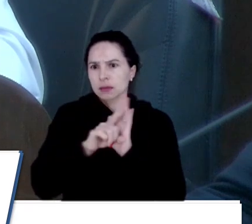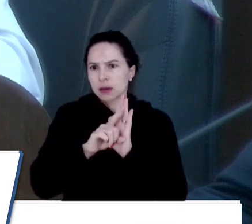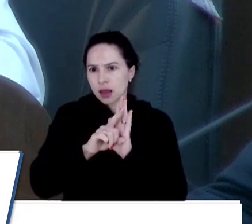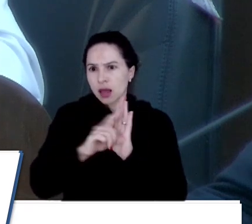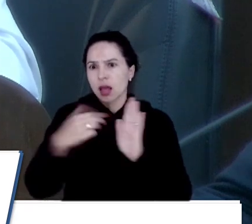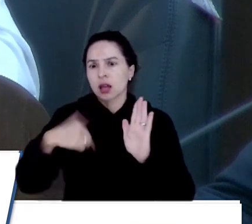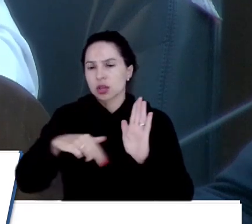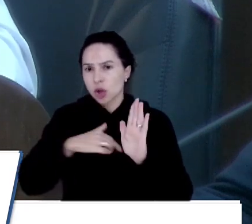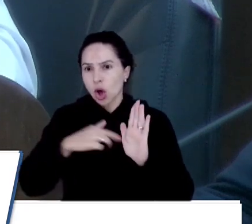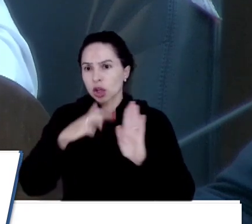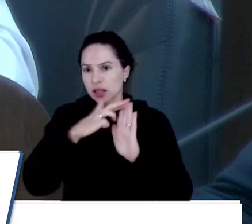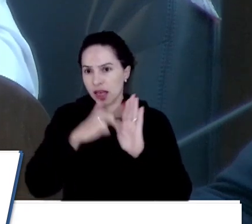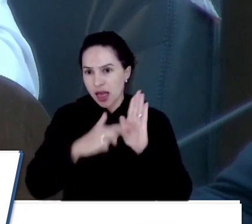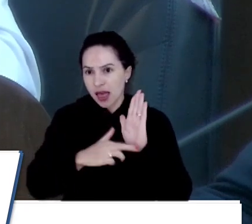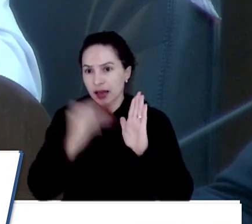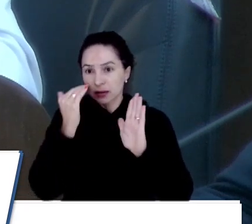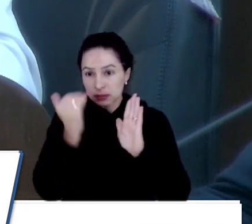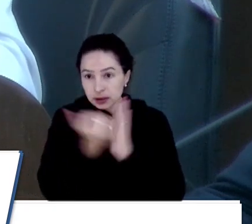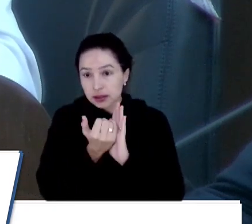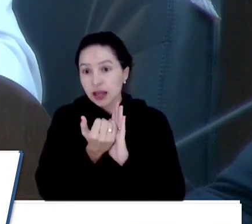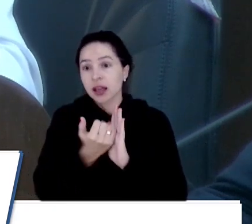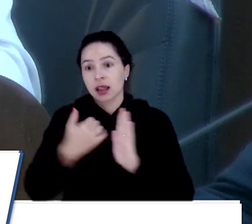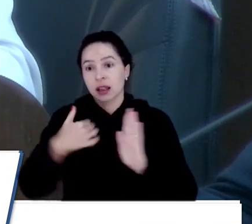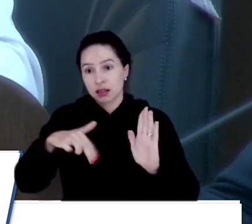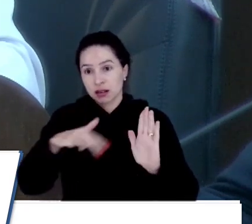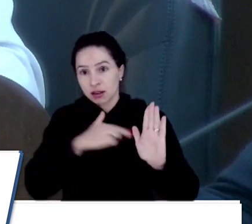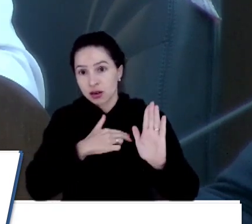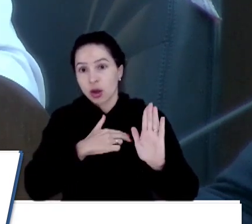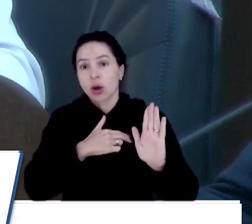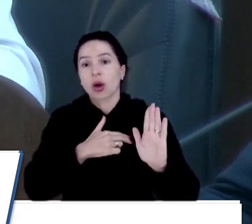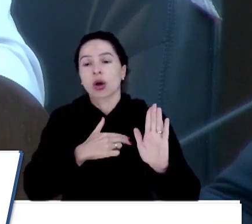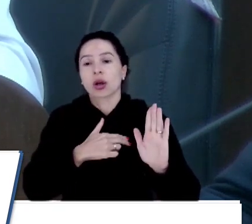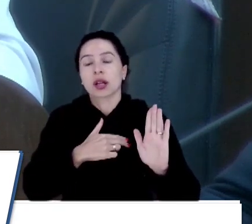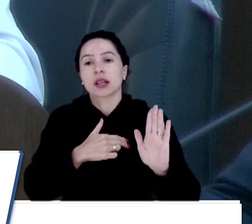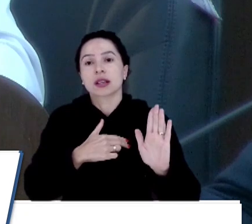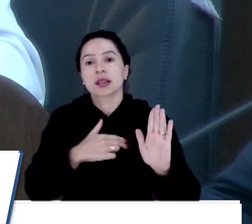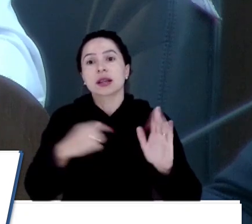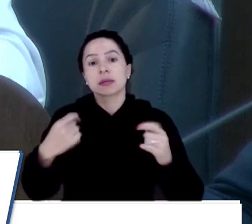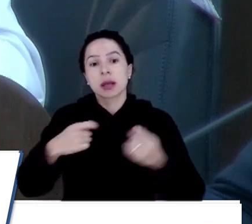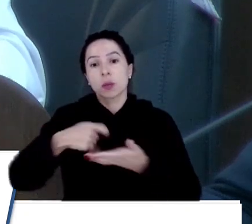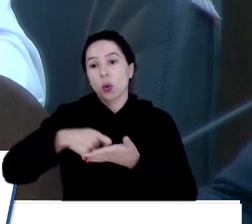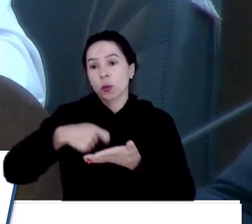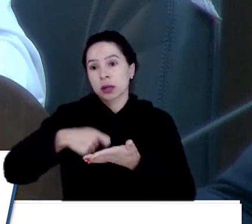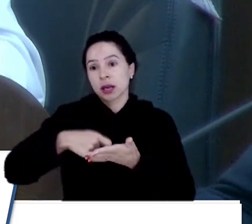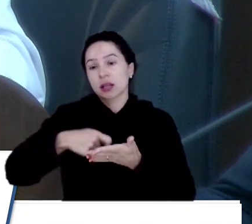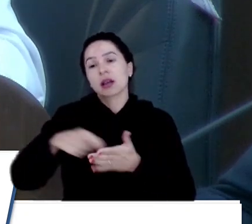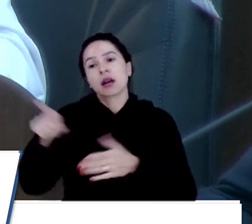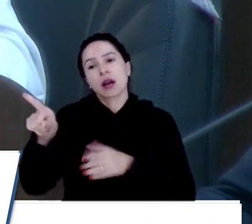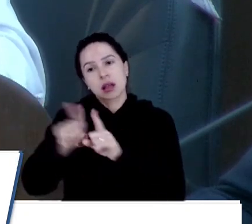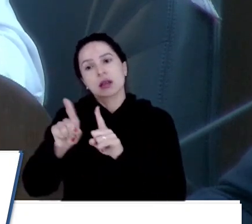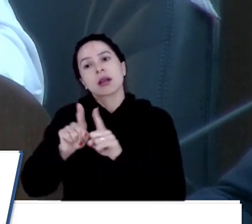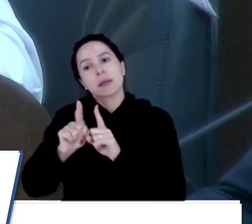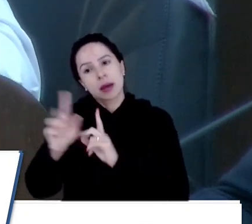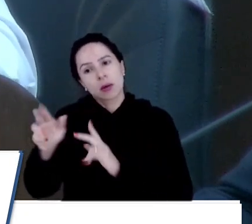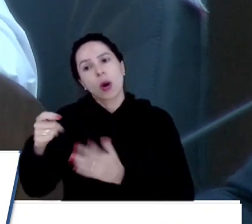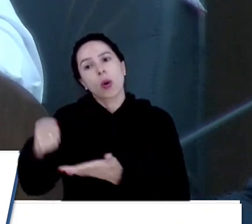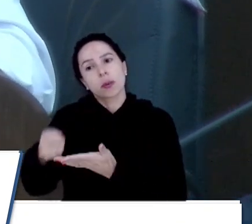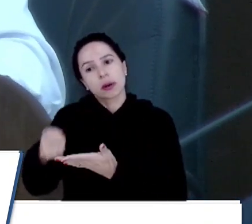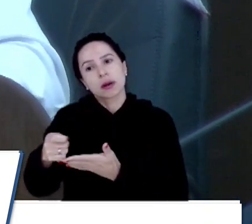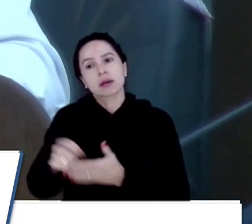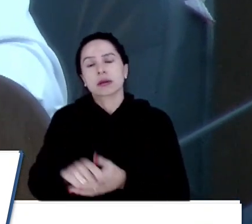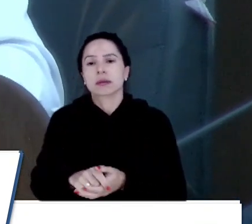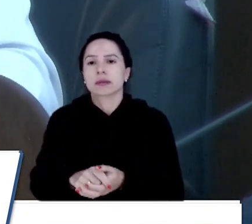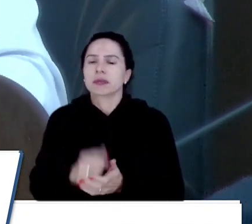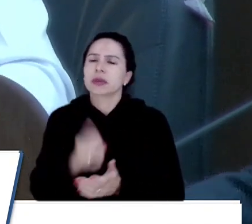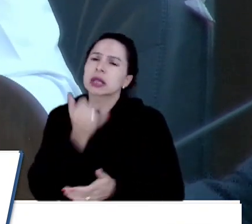cumprimos regras, se nós cumprimos, nós temos nossas obrigações, eles também têm que ter obrigações deles também.